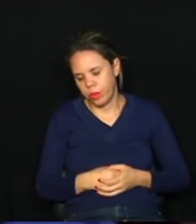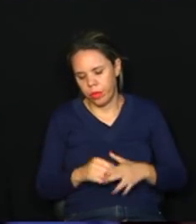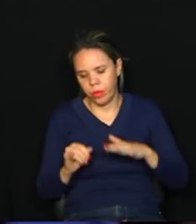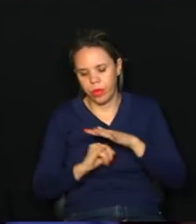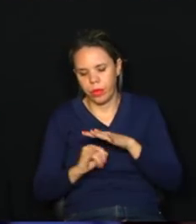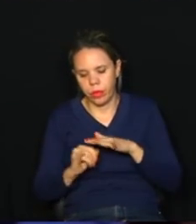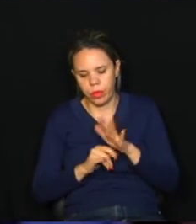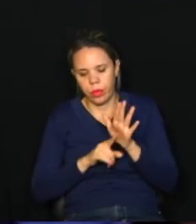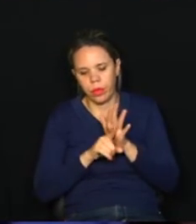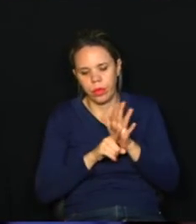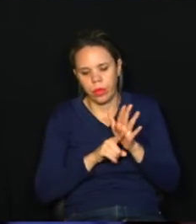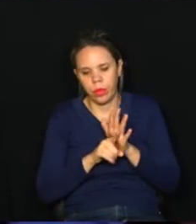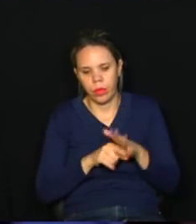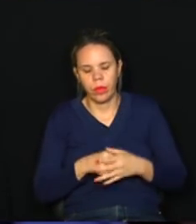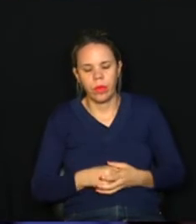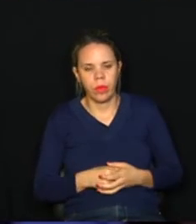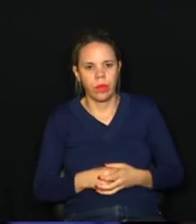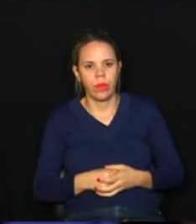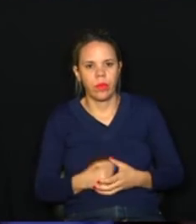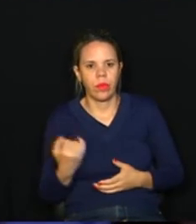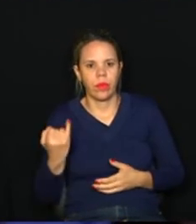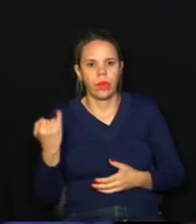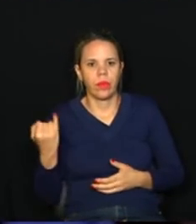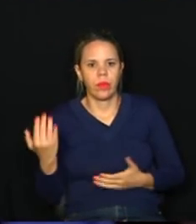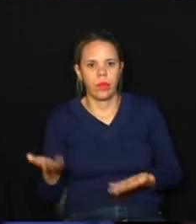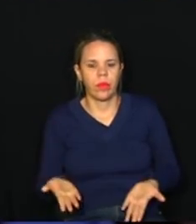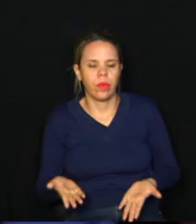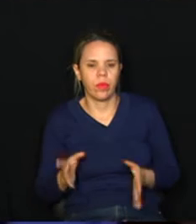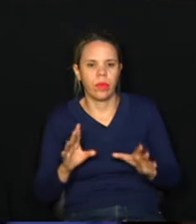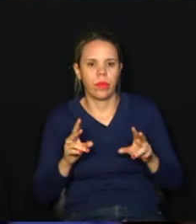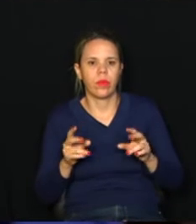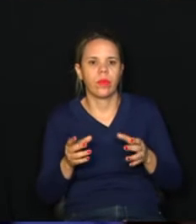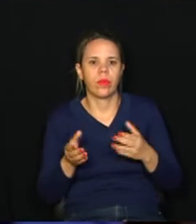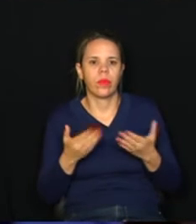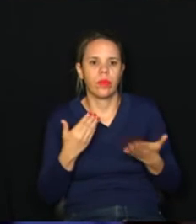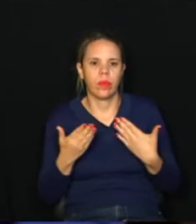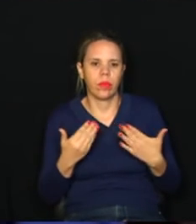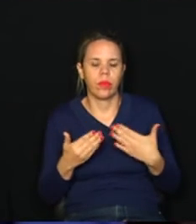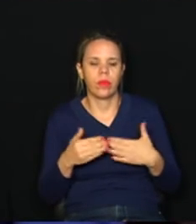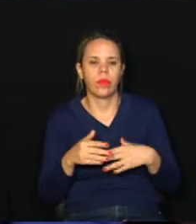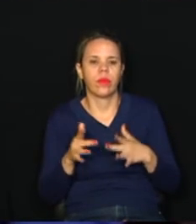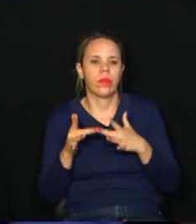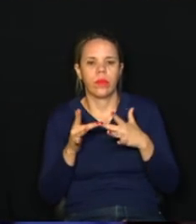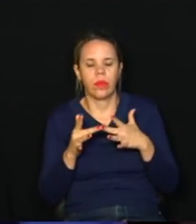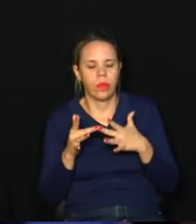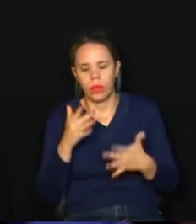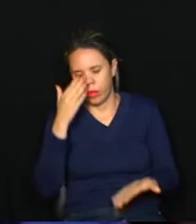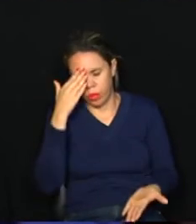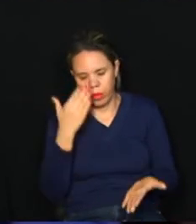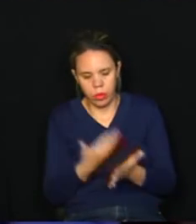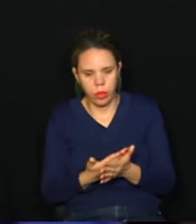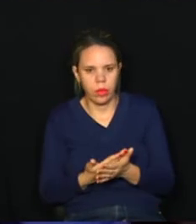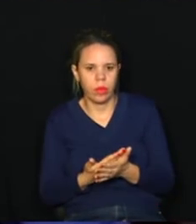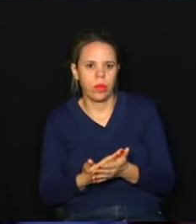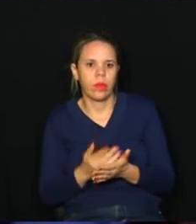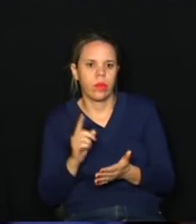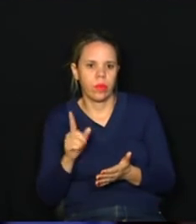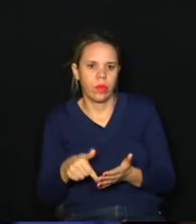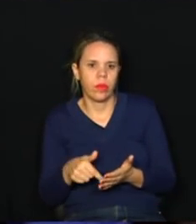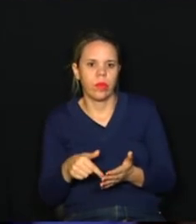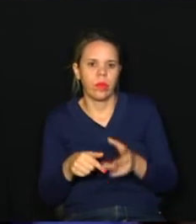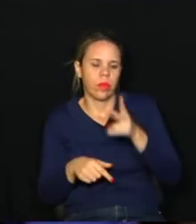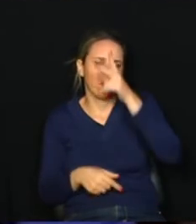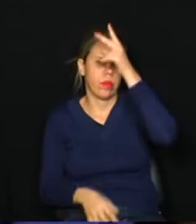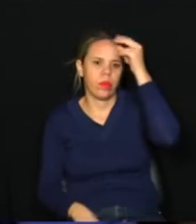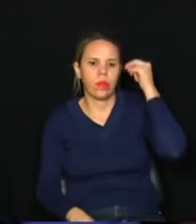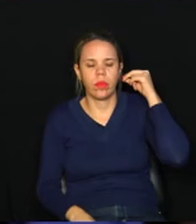instituições de pesquisa, é muito importante esse relacionamento. E eu acredito que esse relacionamento com a Prefeitura,